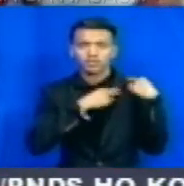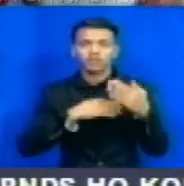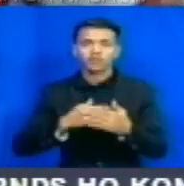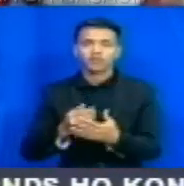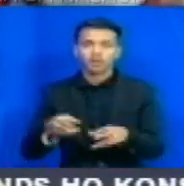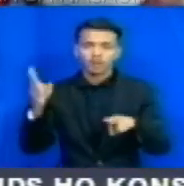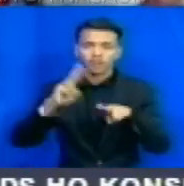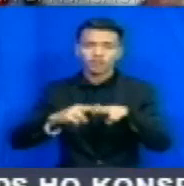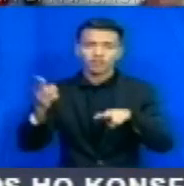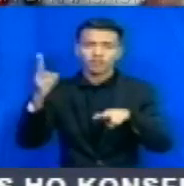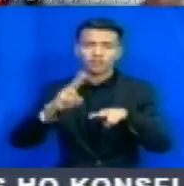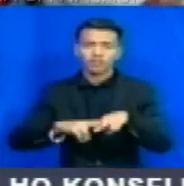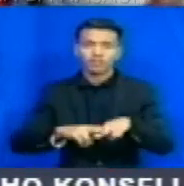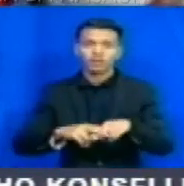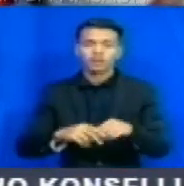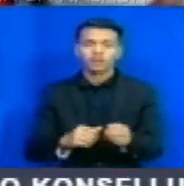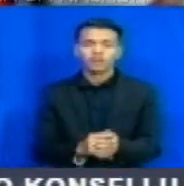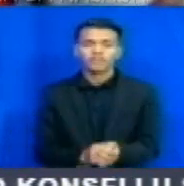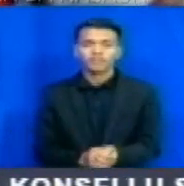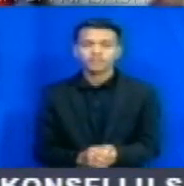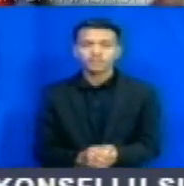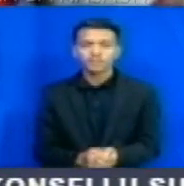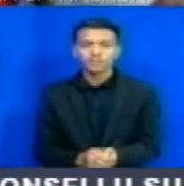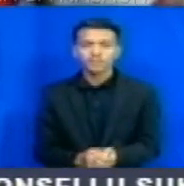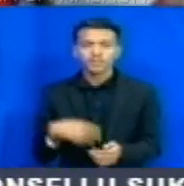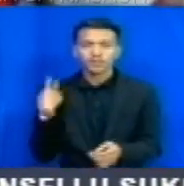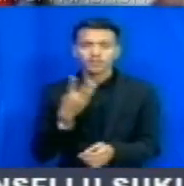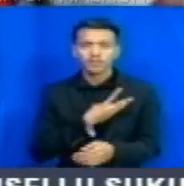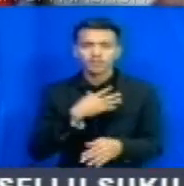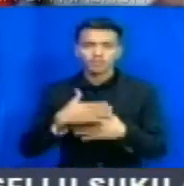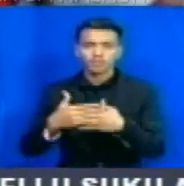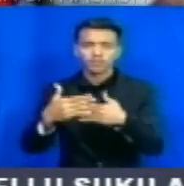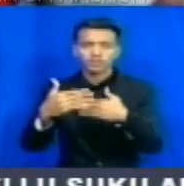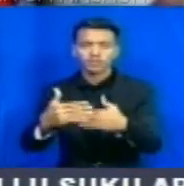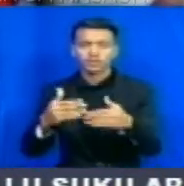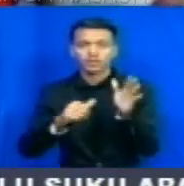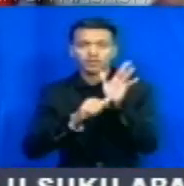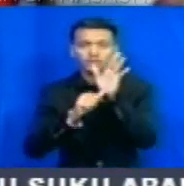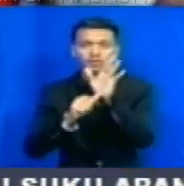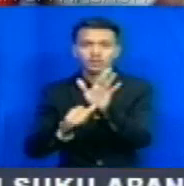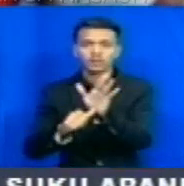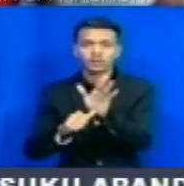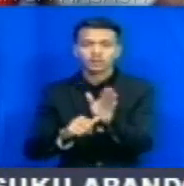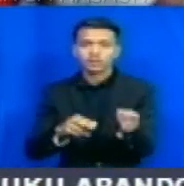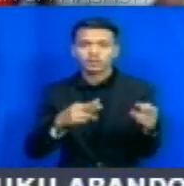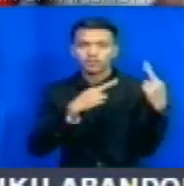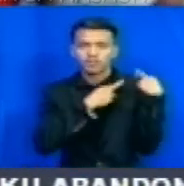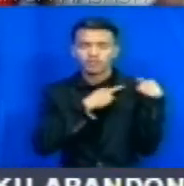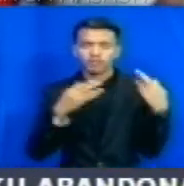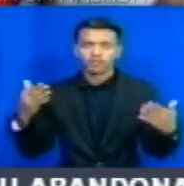estende, sem despacho, mas depois de Ida, né? E a processa apresenta a candidato FON